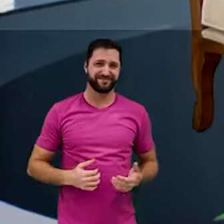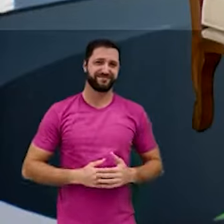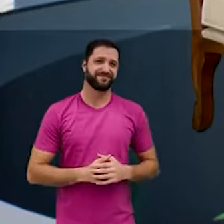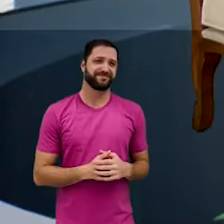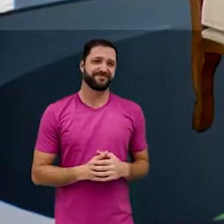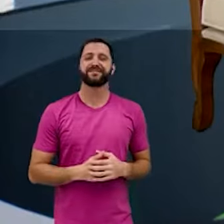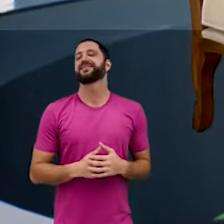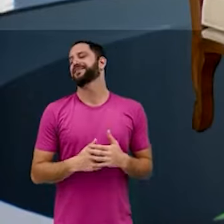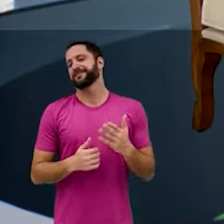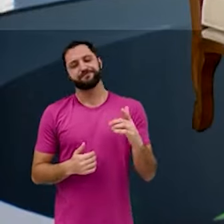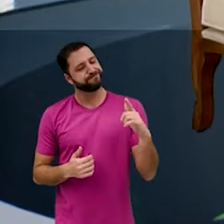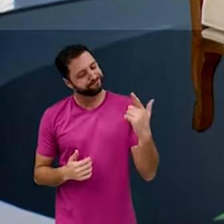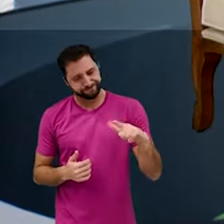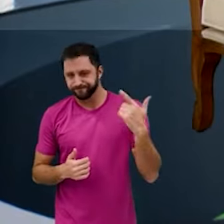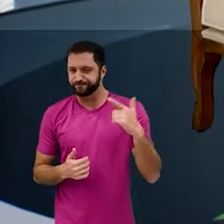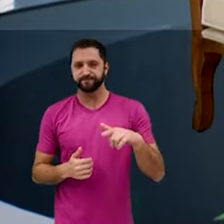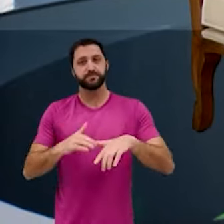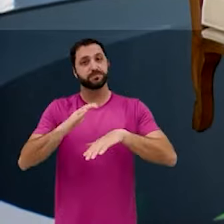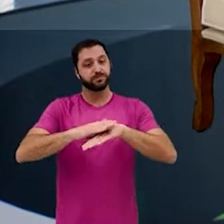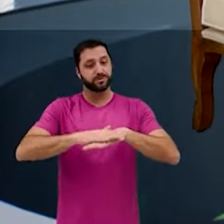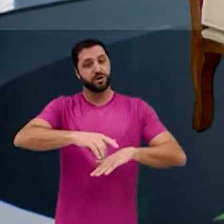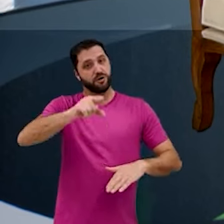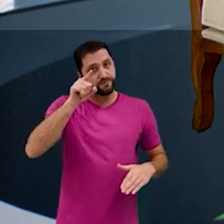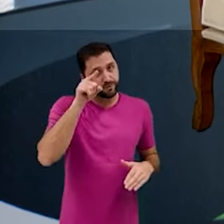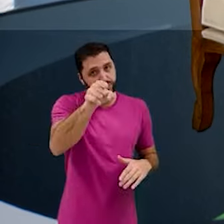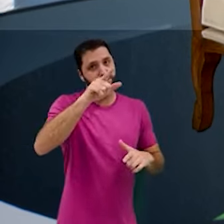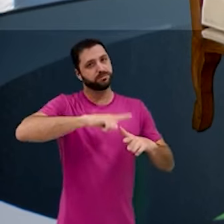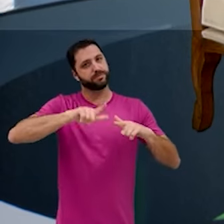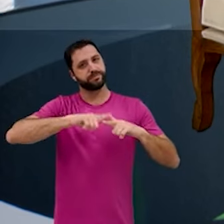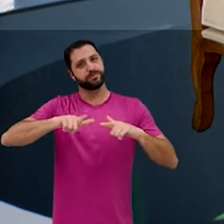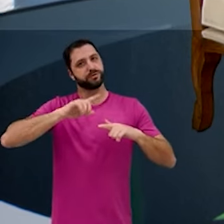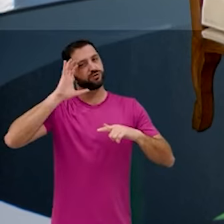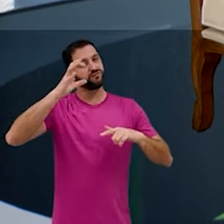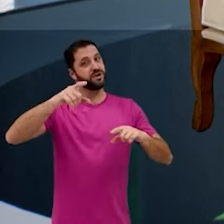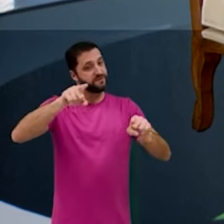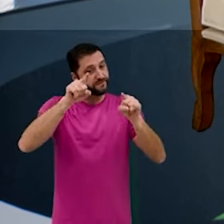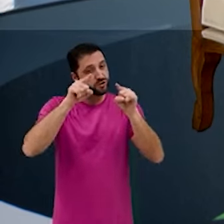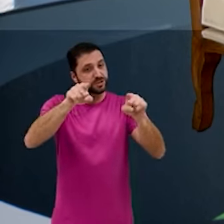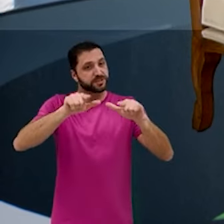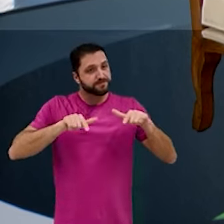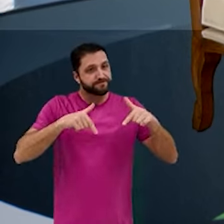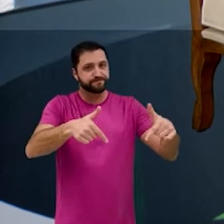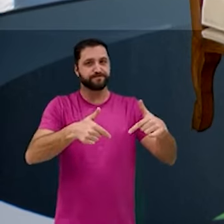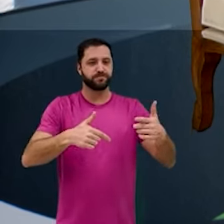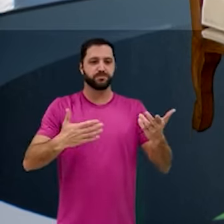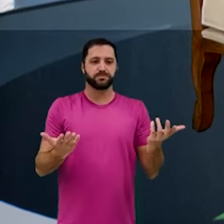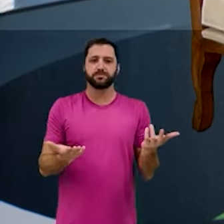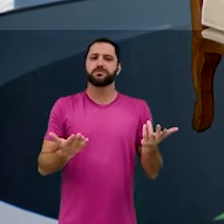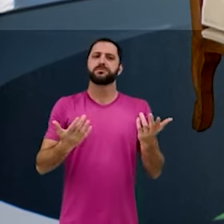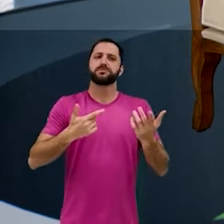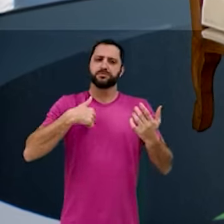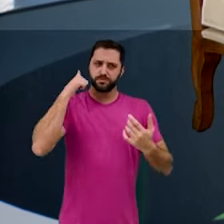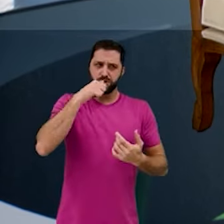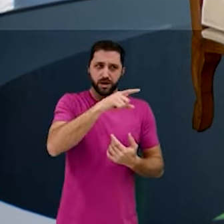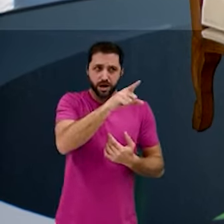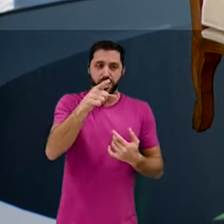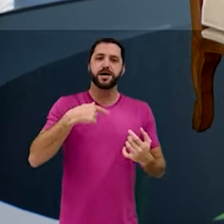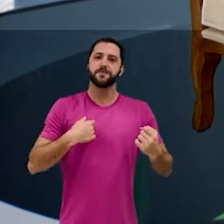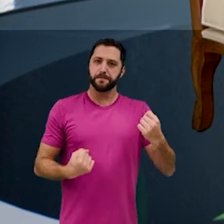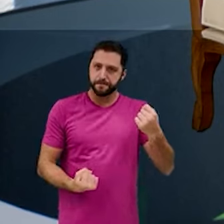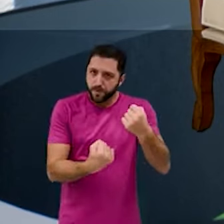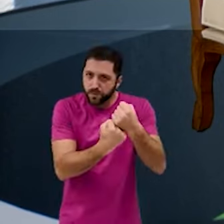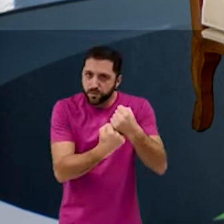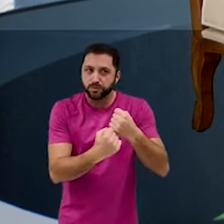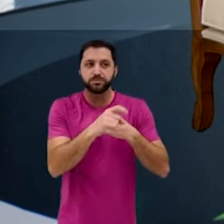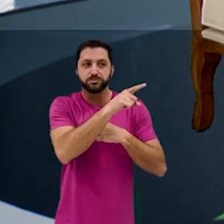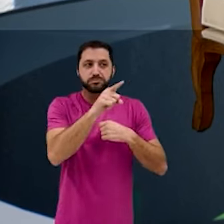nunca vai acontecer. Isso não vai acontecer. É você que tem que sair. É você que tem que fazer por você. E peça apoio, né? Eu apoio